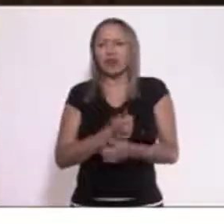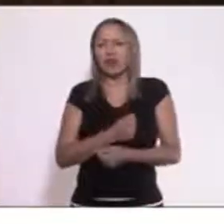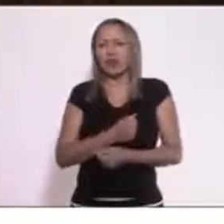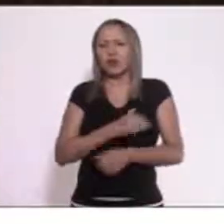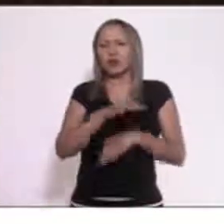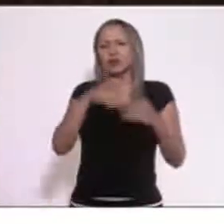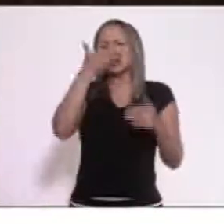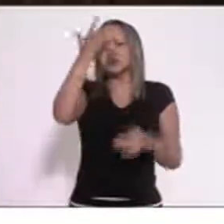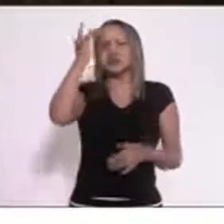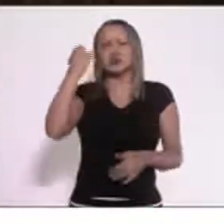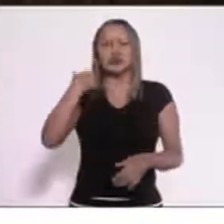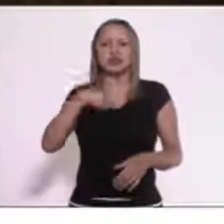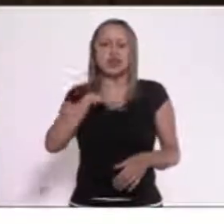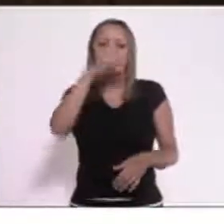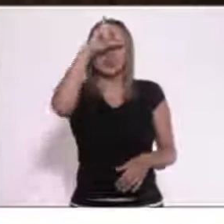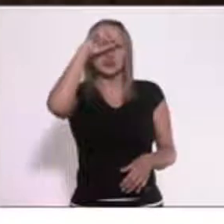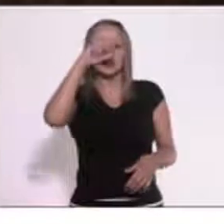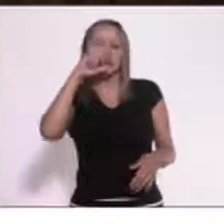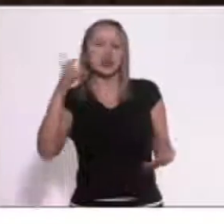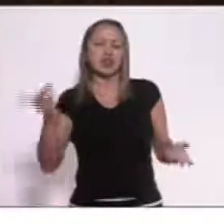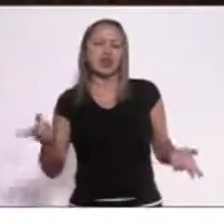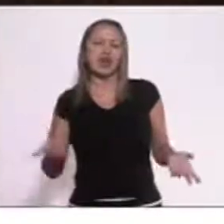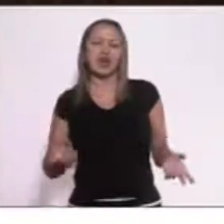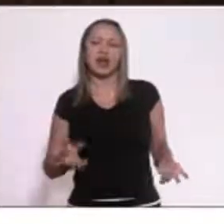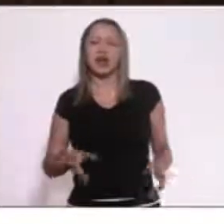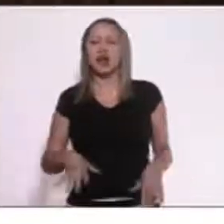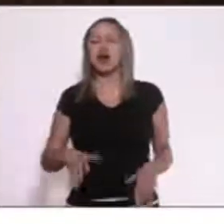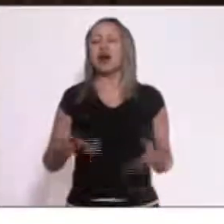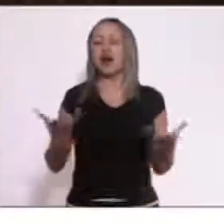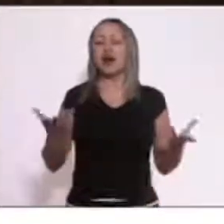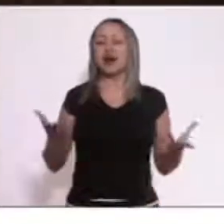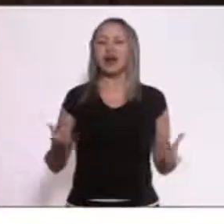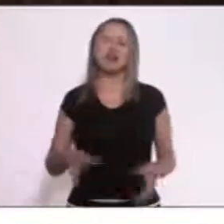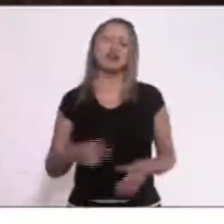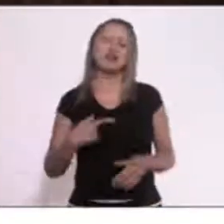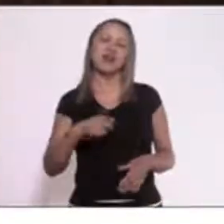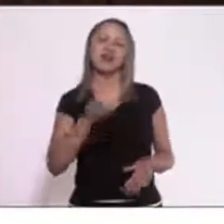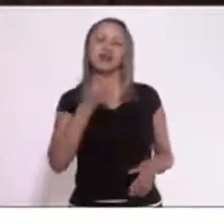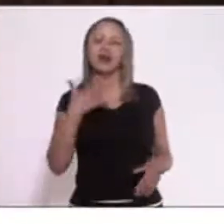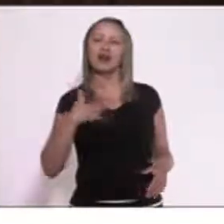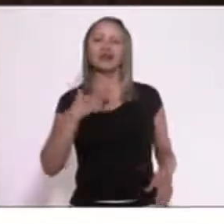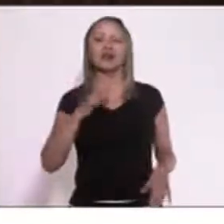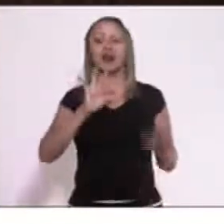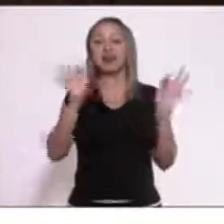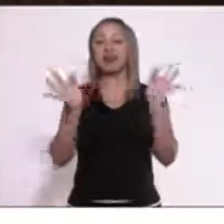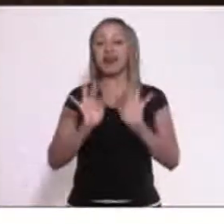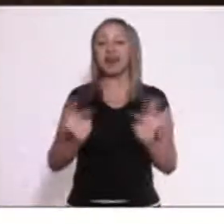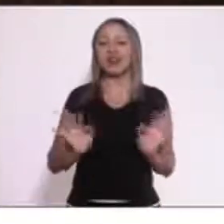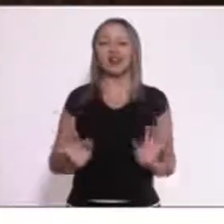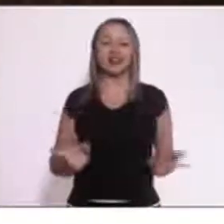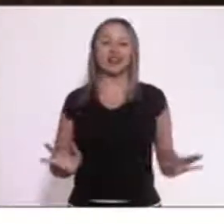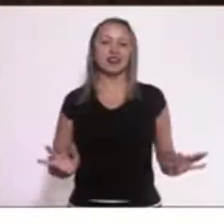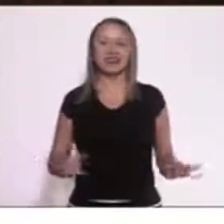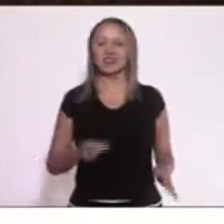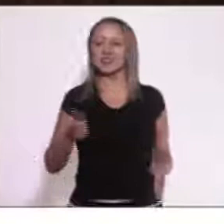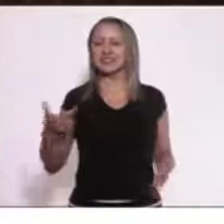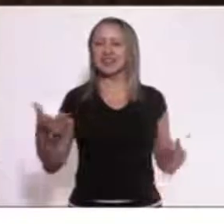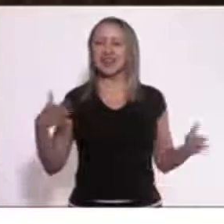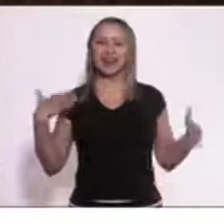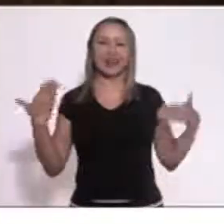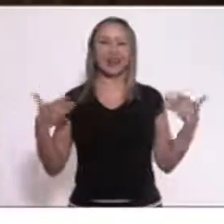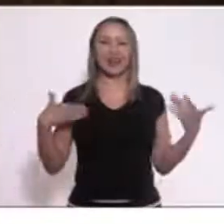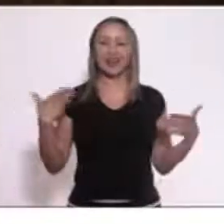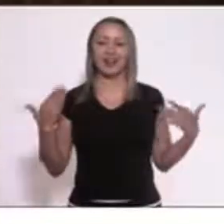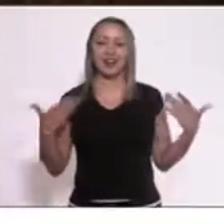postos de saúde, as clínicas, os hospitais, é atendido de imediato e saindo